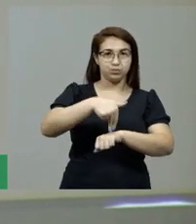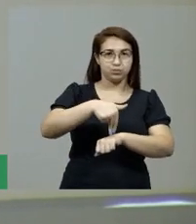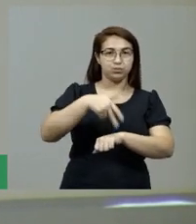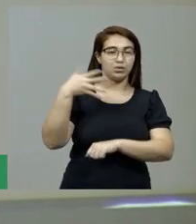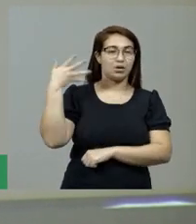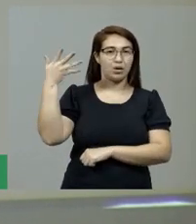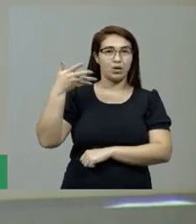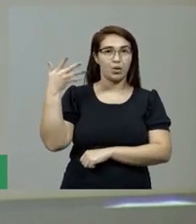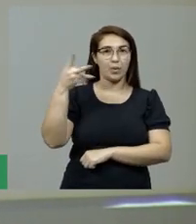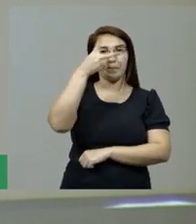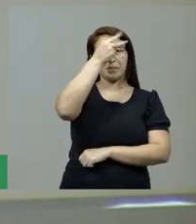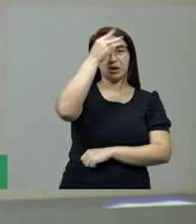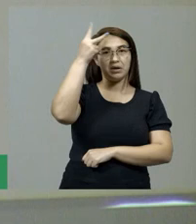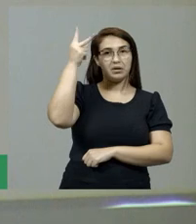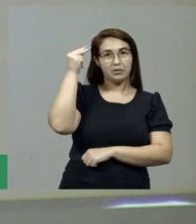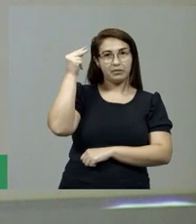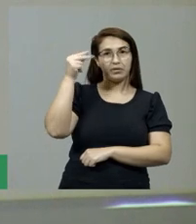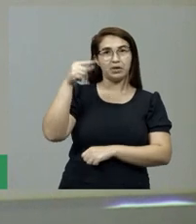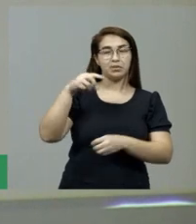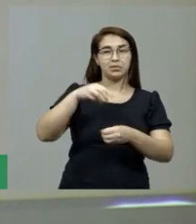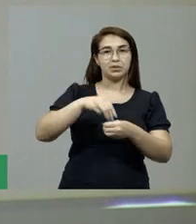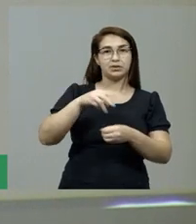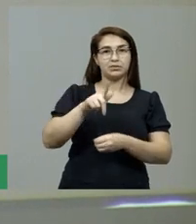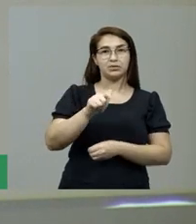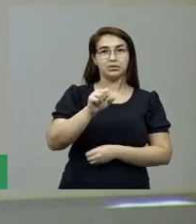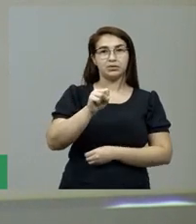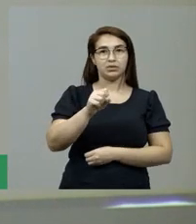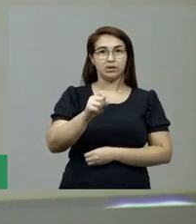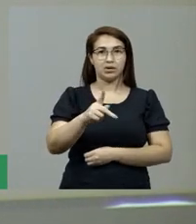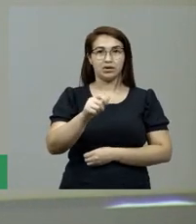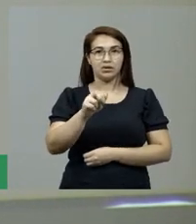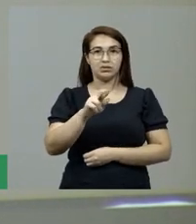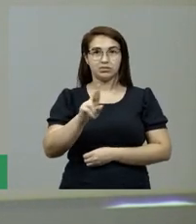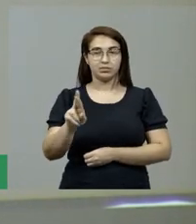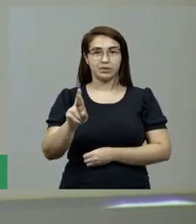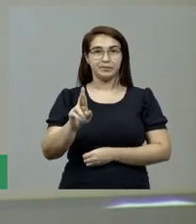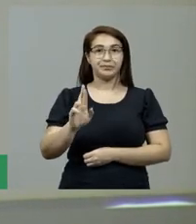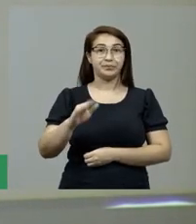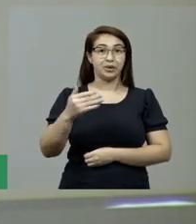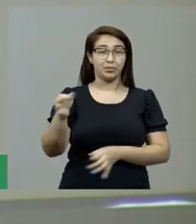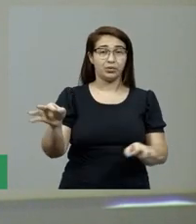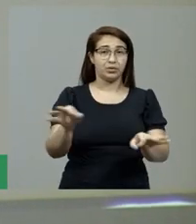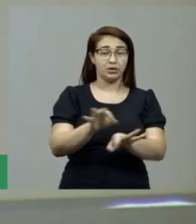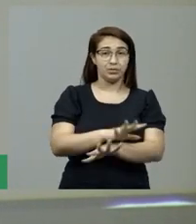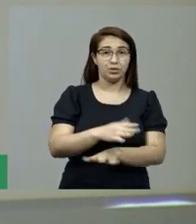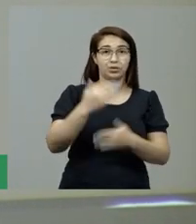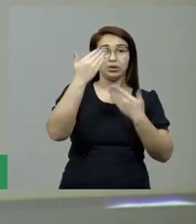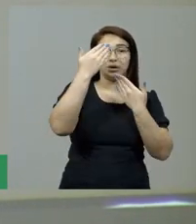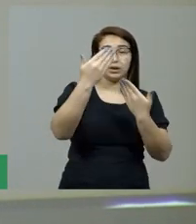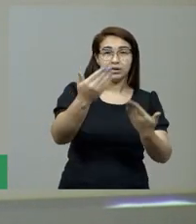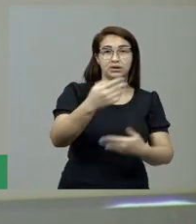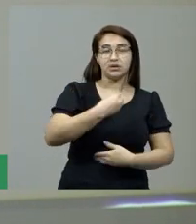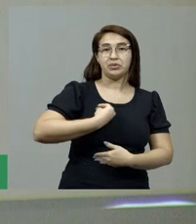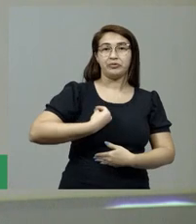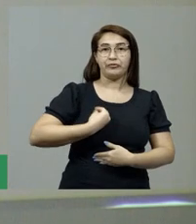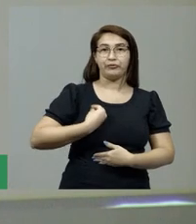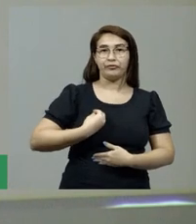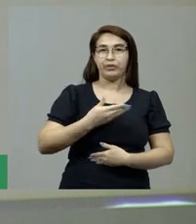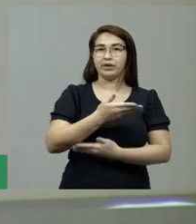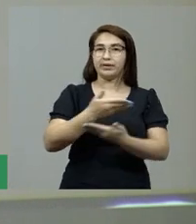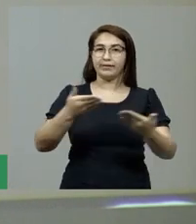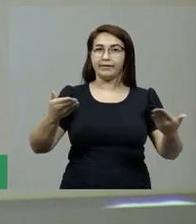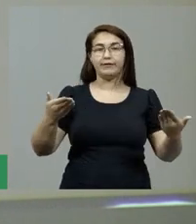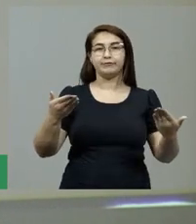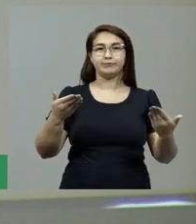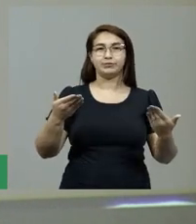senhor prefeito de Gaspar, Kleber Vandal. Finalizando, o senhor presidente agradeceu a presença das autoridades